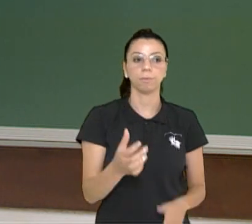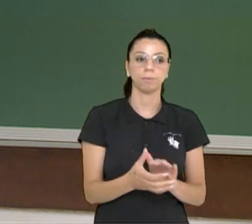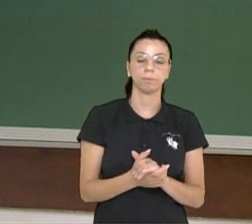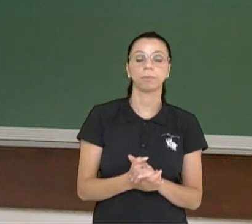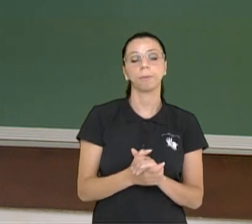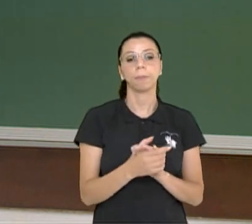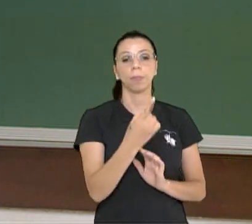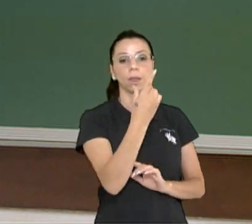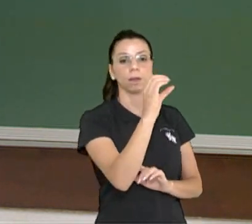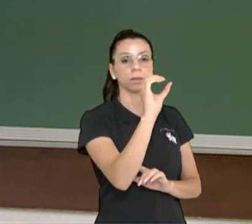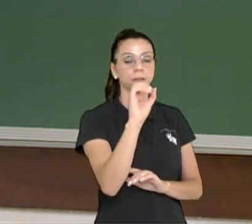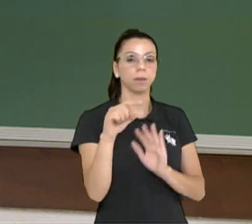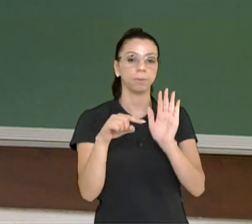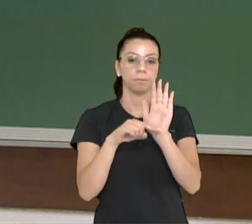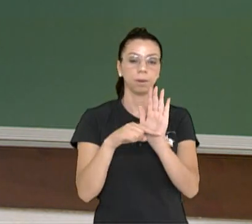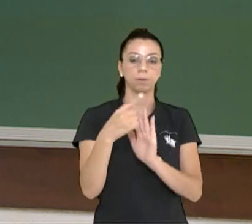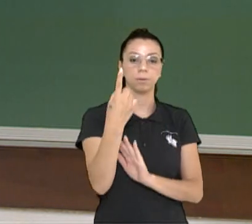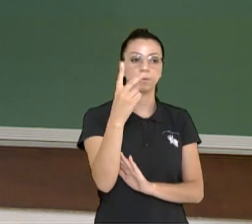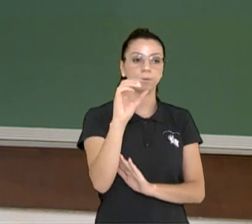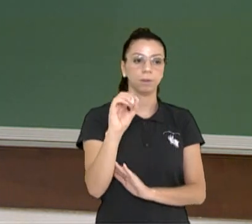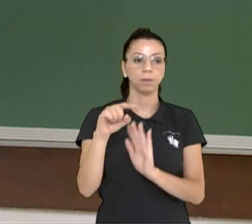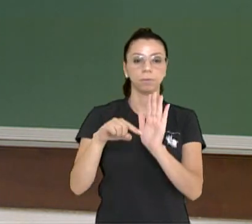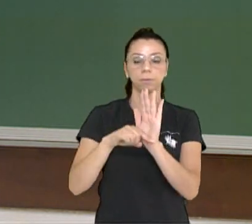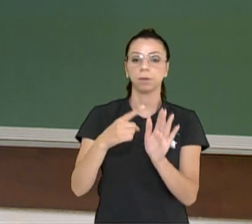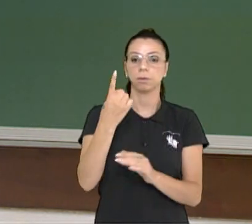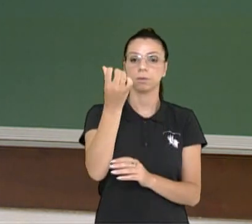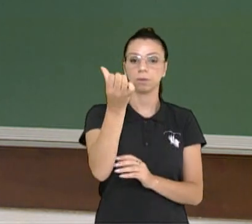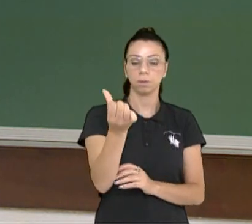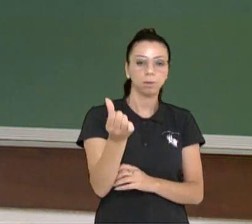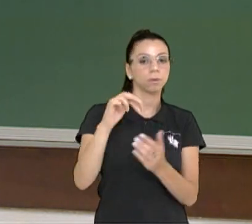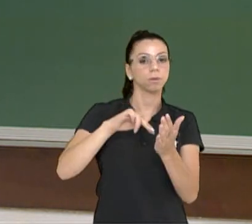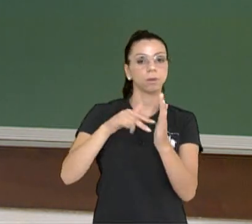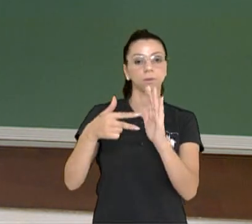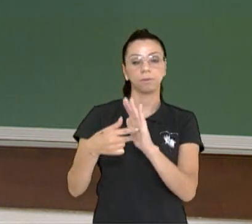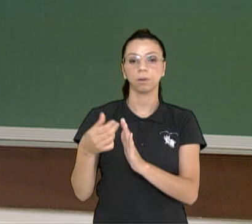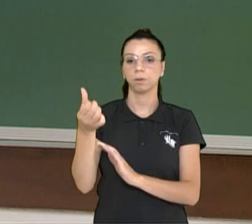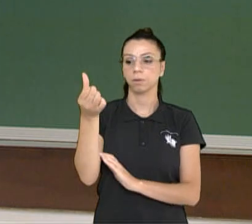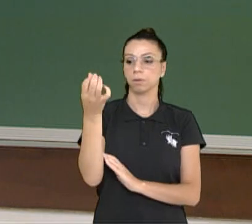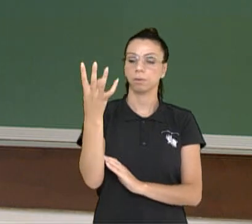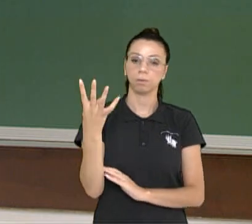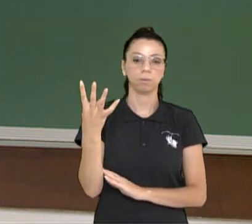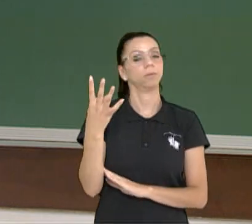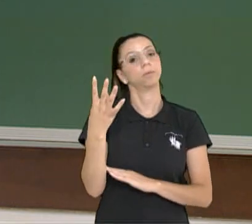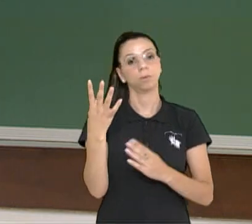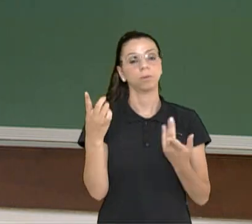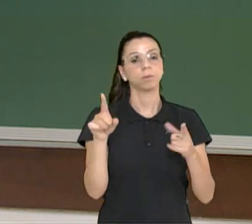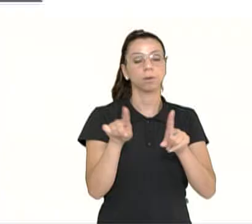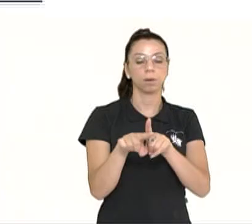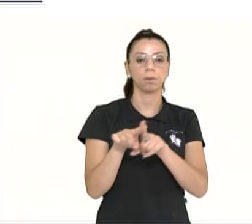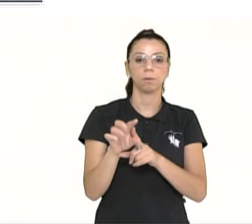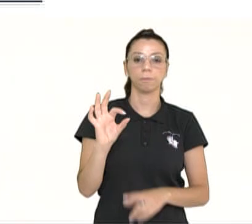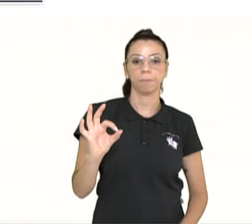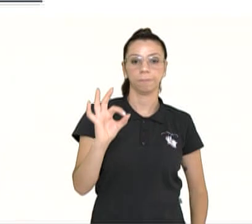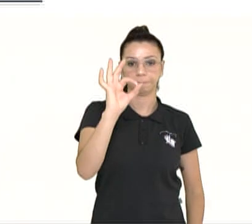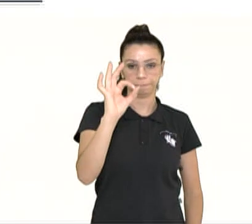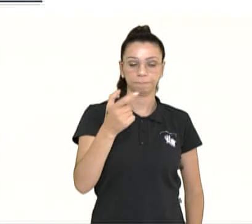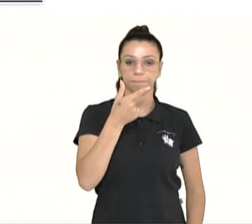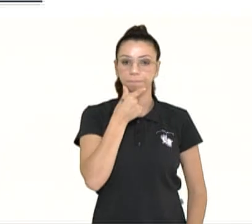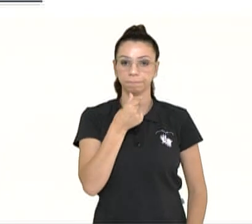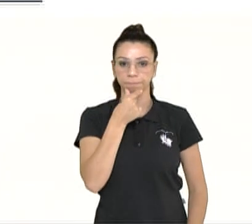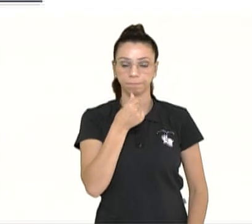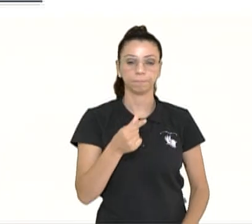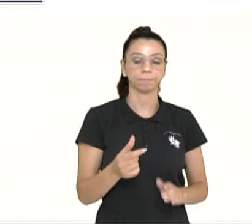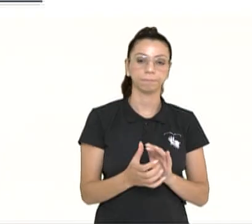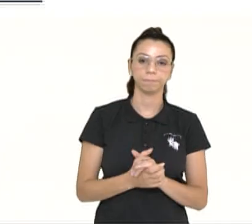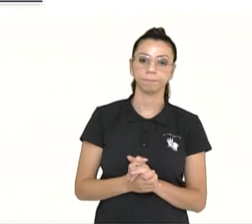menos 20 menos 16, eu chego que o R vale 64%. Então, já tenho todas as porcentagens do sexo masculino. E